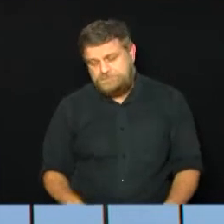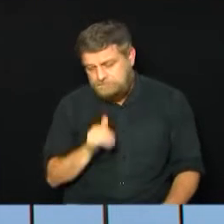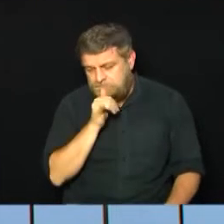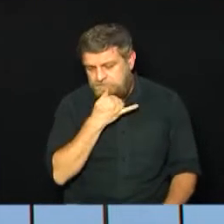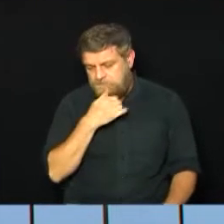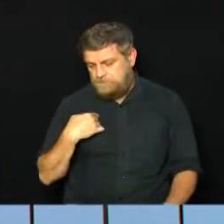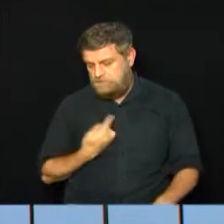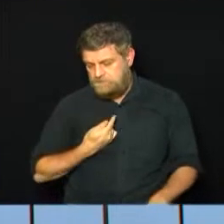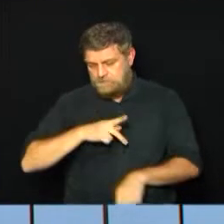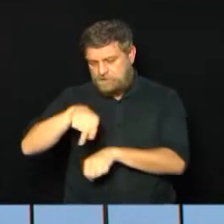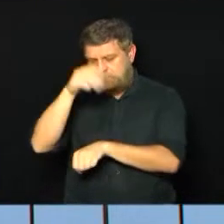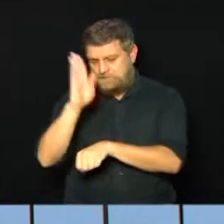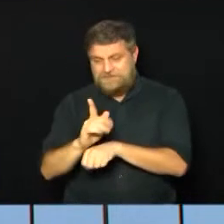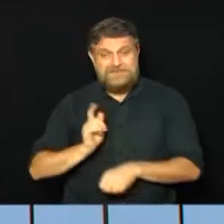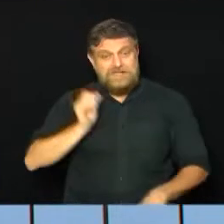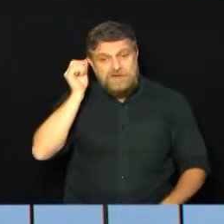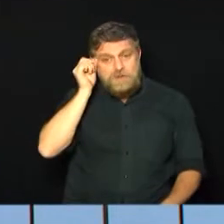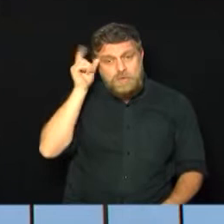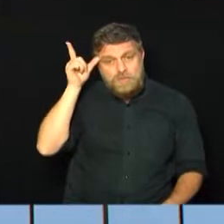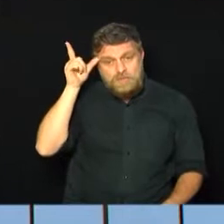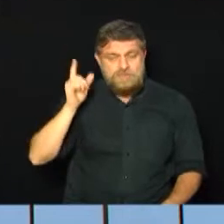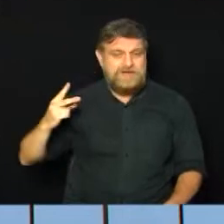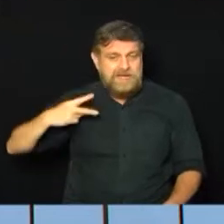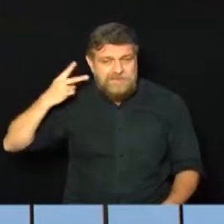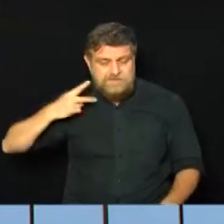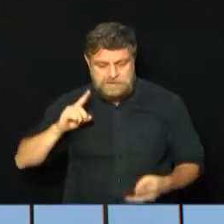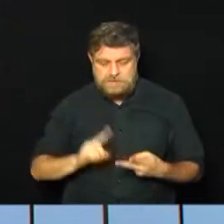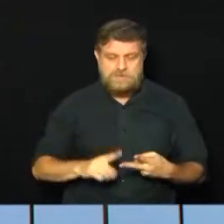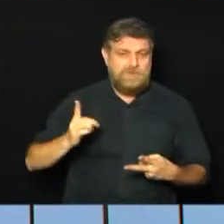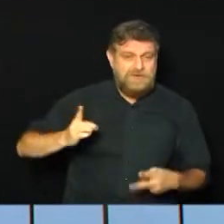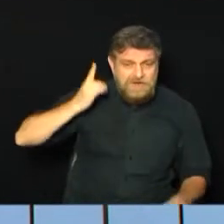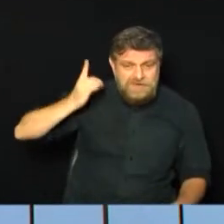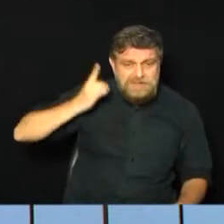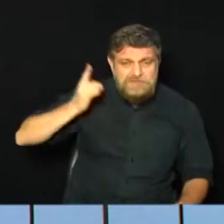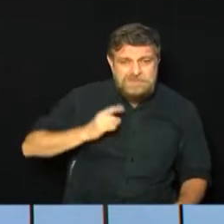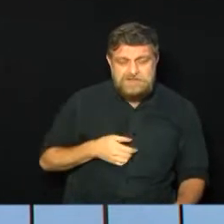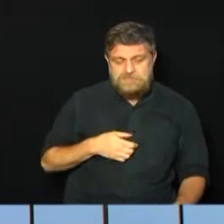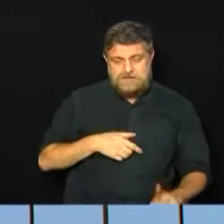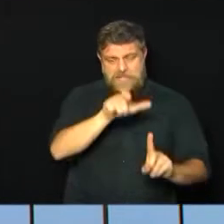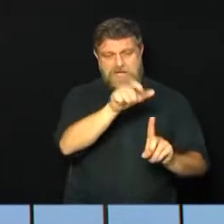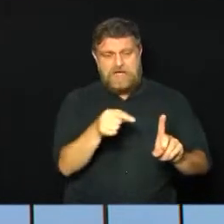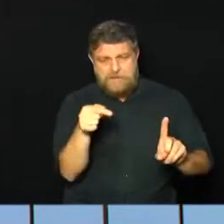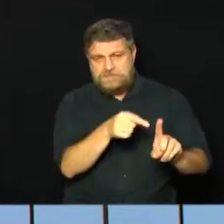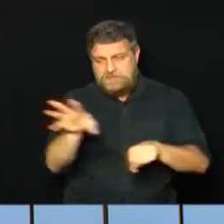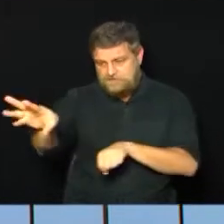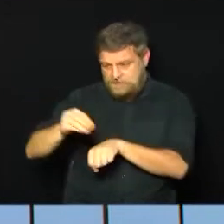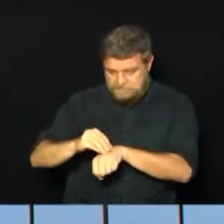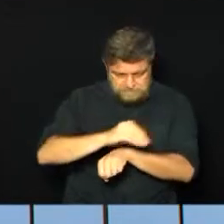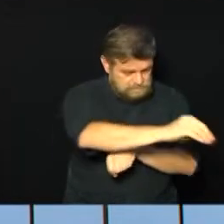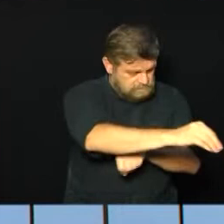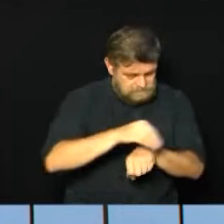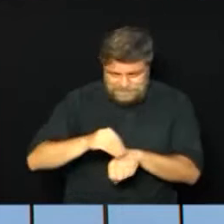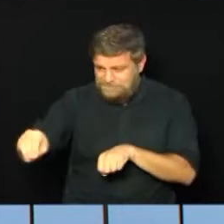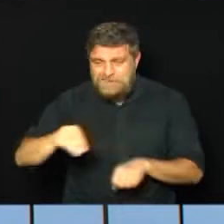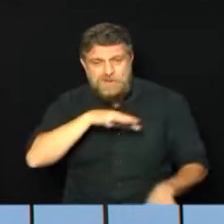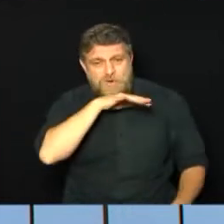Infelizmente, nós temos no Brasil a cultura, seja do vereador, do deputado, de ser o cara que vai intermediar isso, e isso é